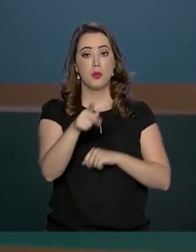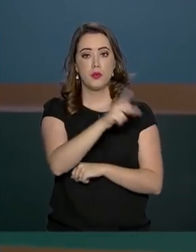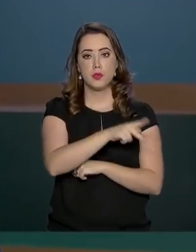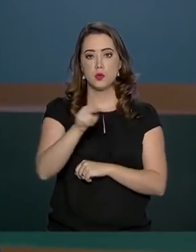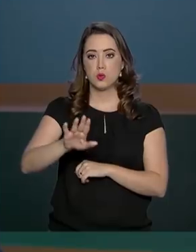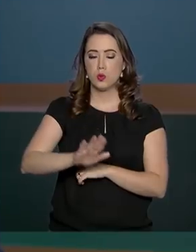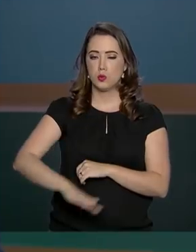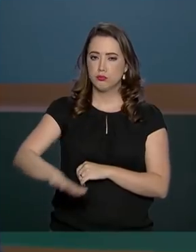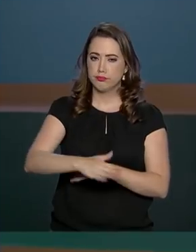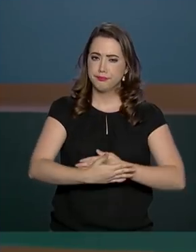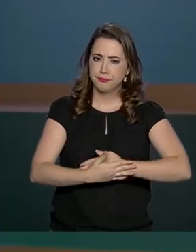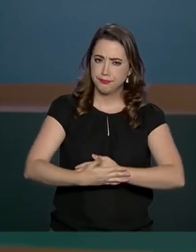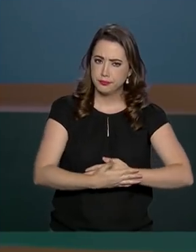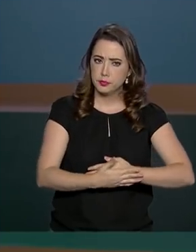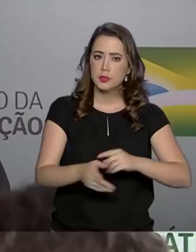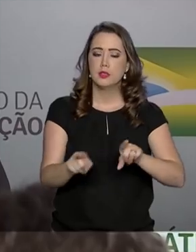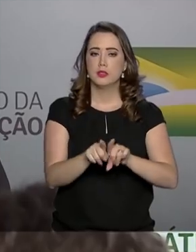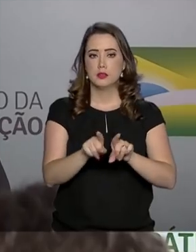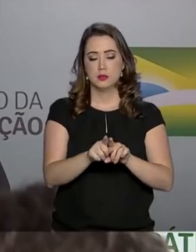creches e pré-escolas.